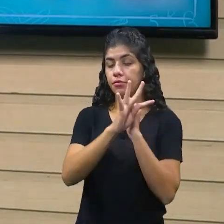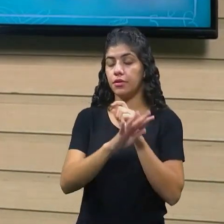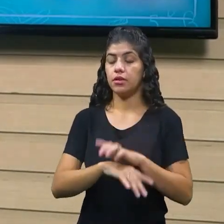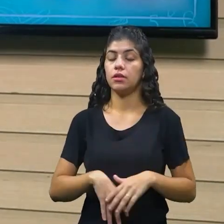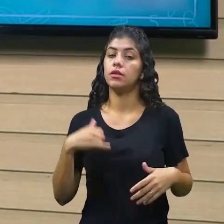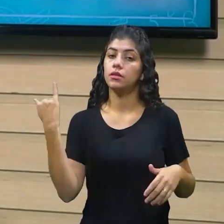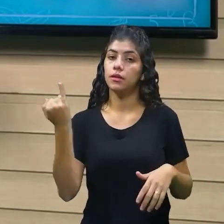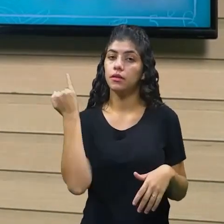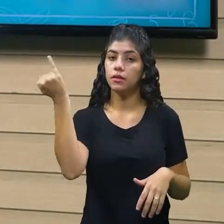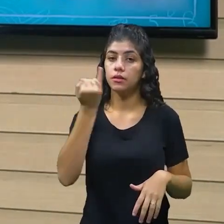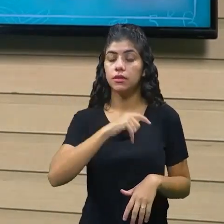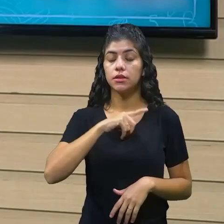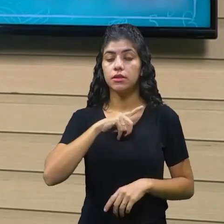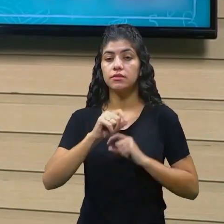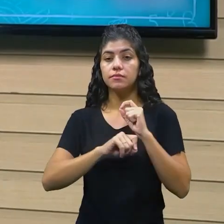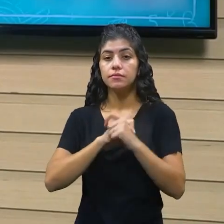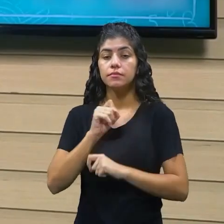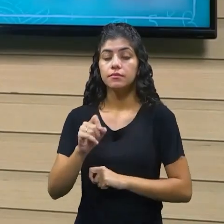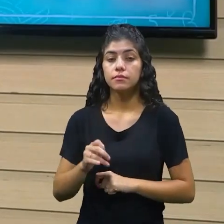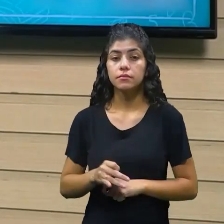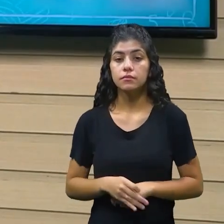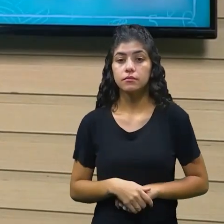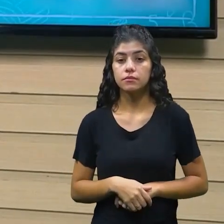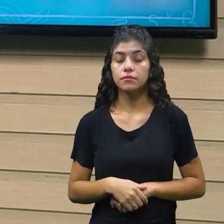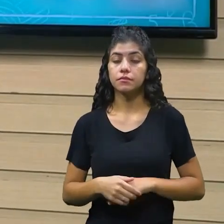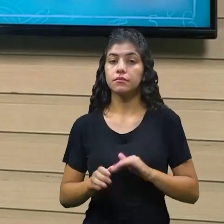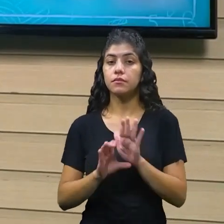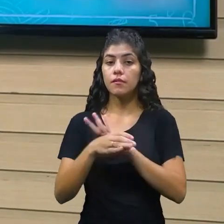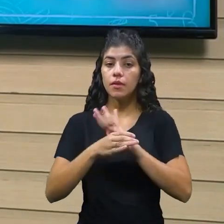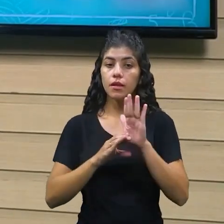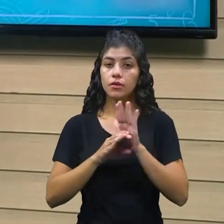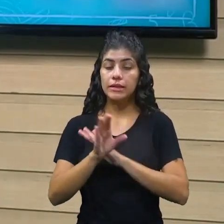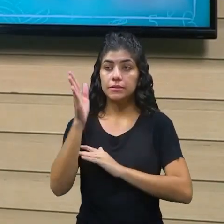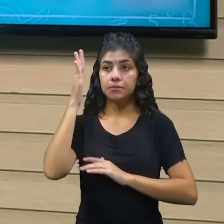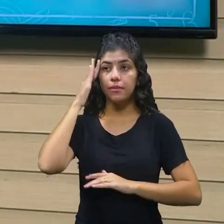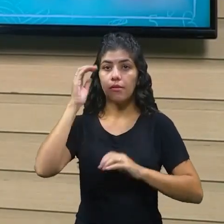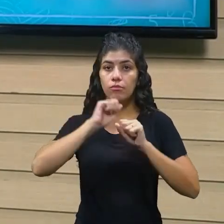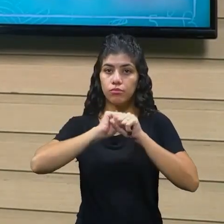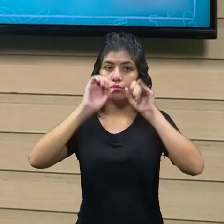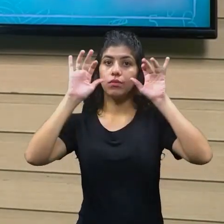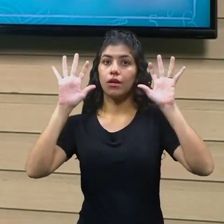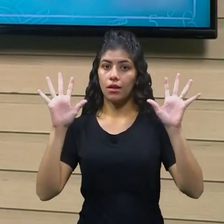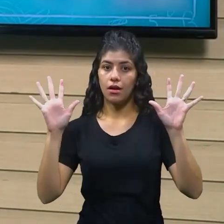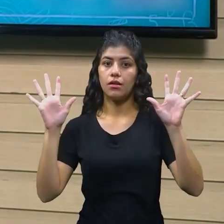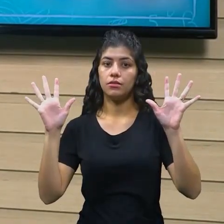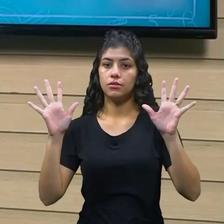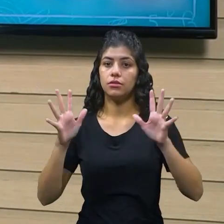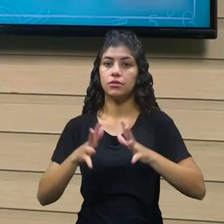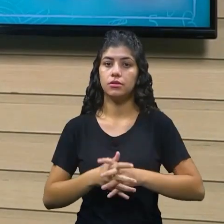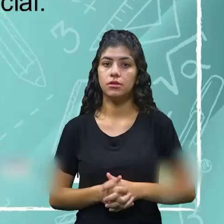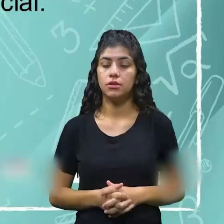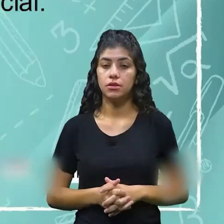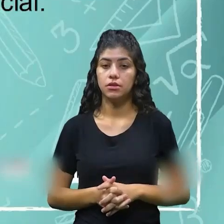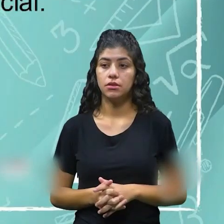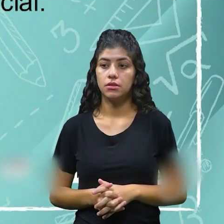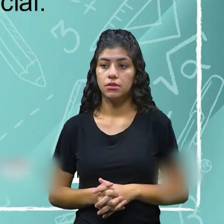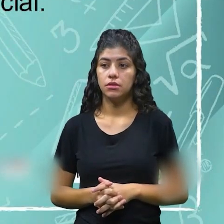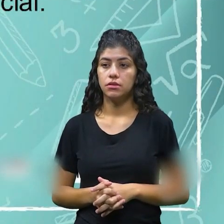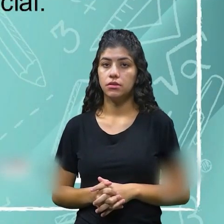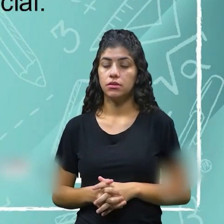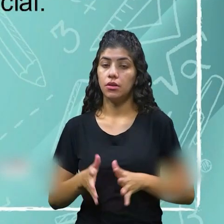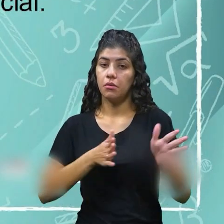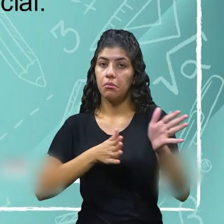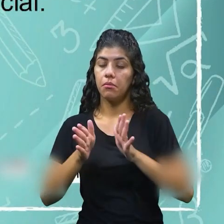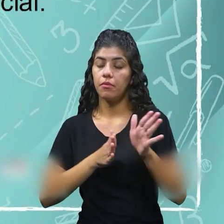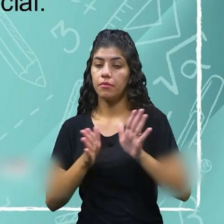é importante que a gente tenha esses conceitos bem condicionados na nossa cabeça. Então vamos lá. Movimento